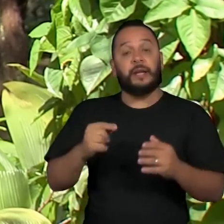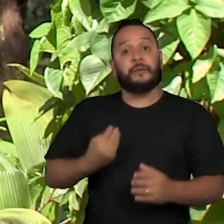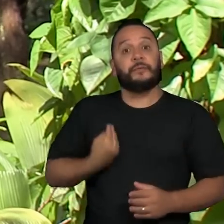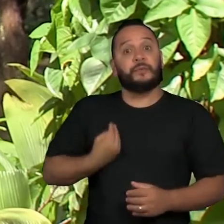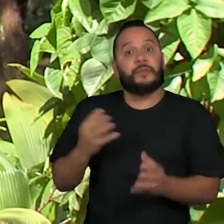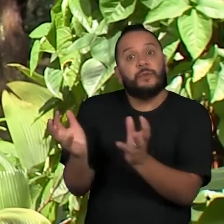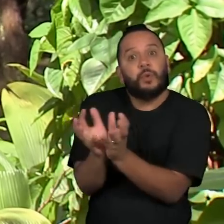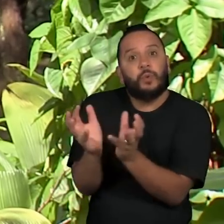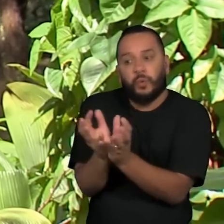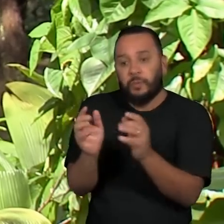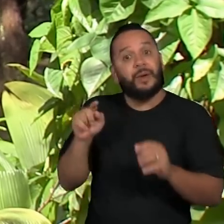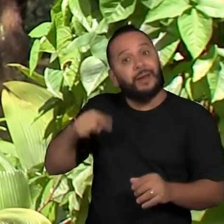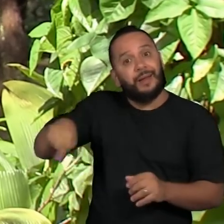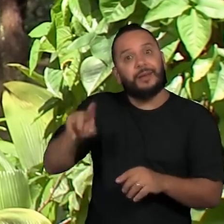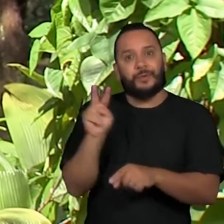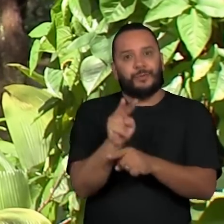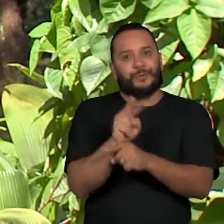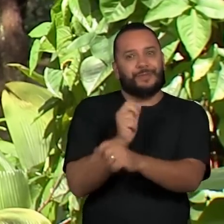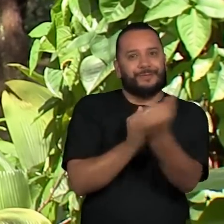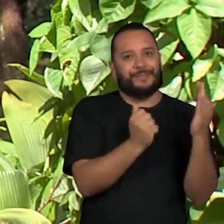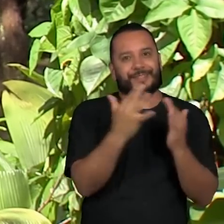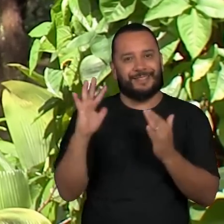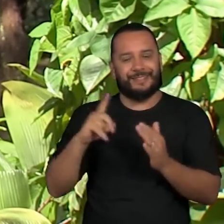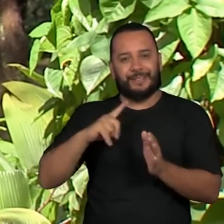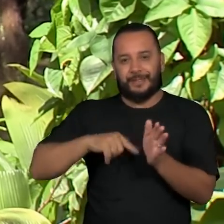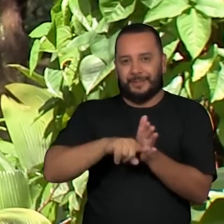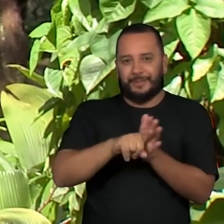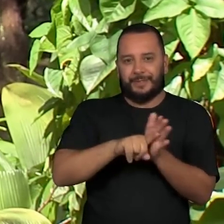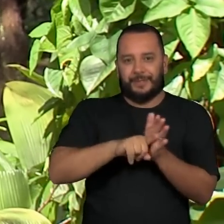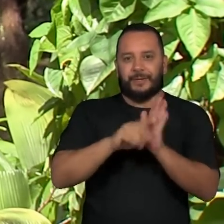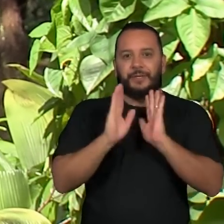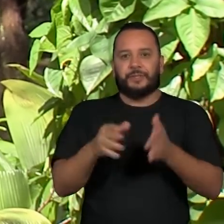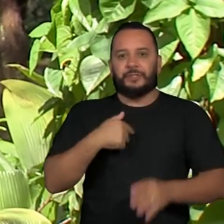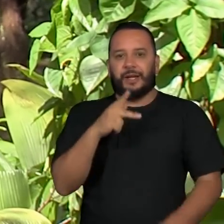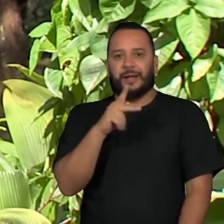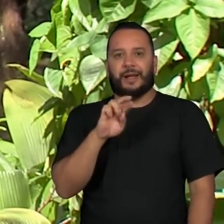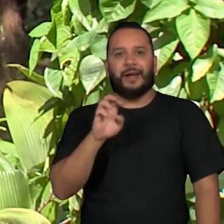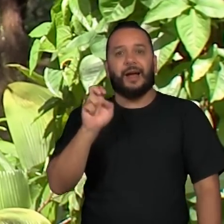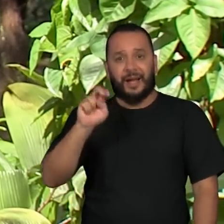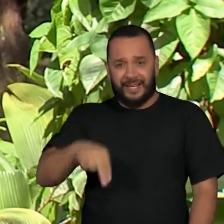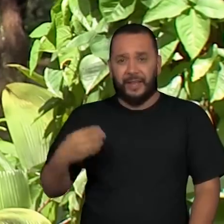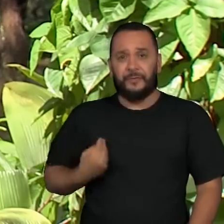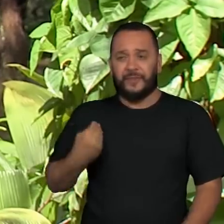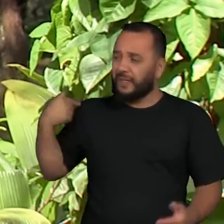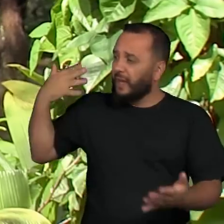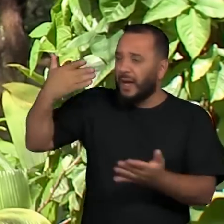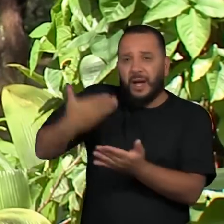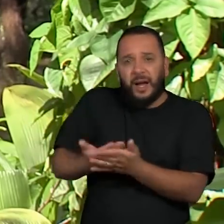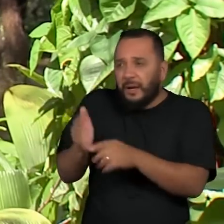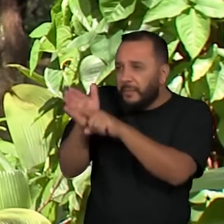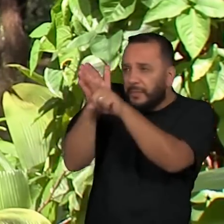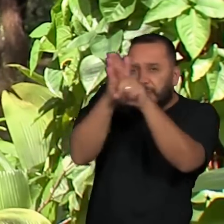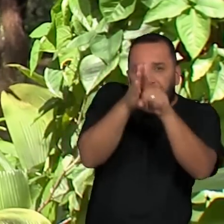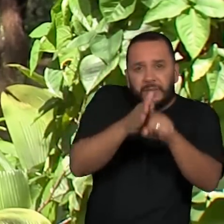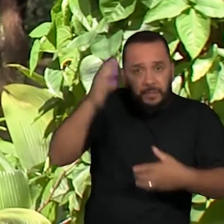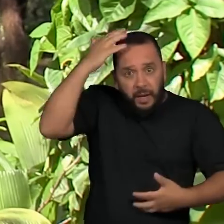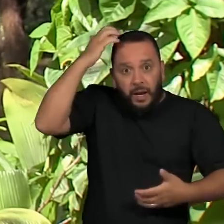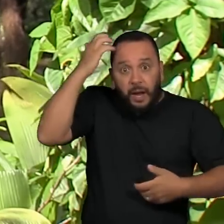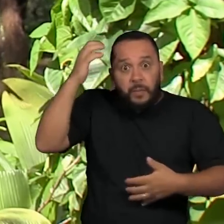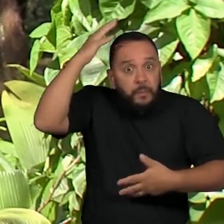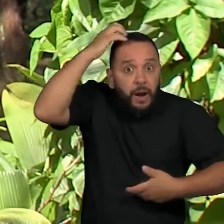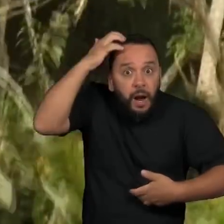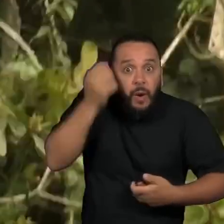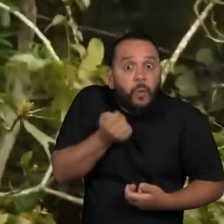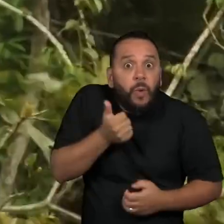na preservação das florestas. A pesquisadora Karen Stryer dedicou a vida ao estudo da espécie ameaçada de